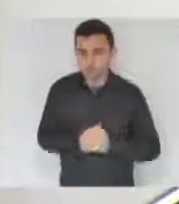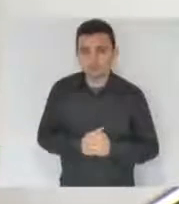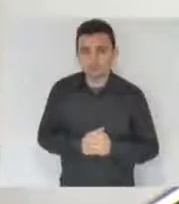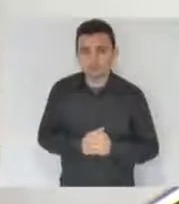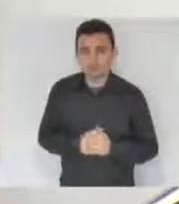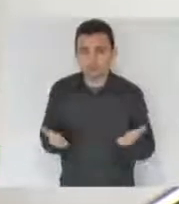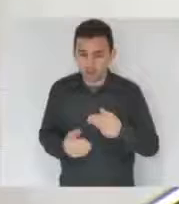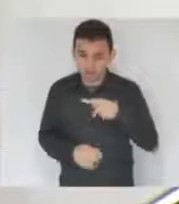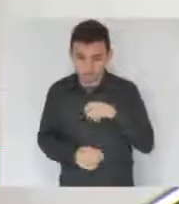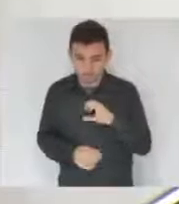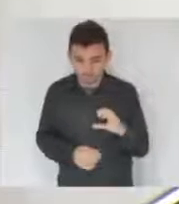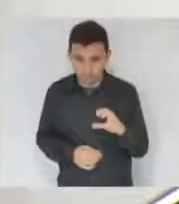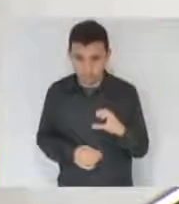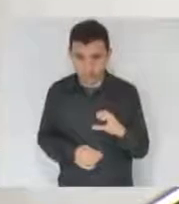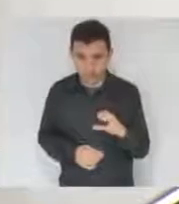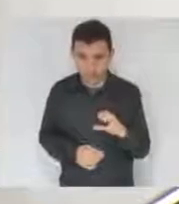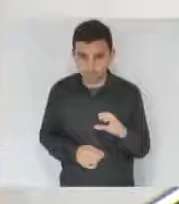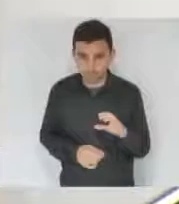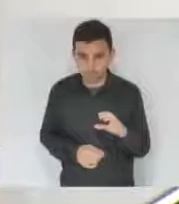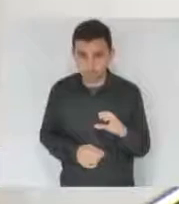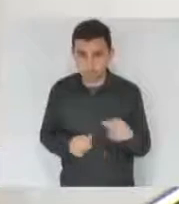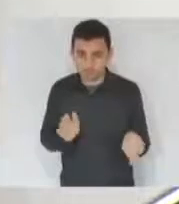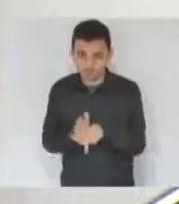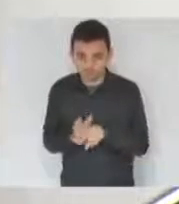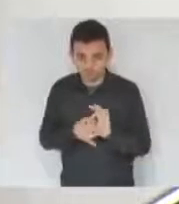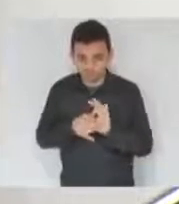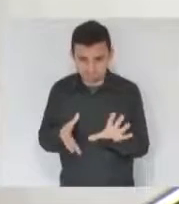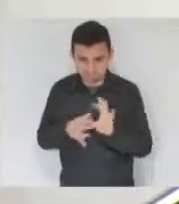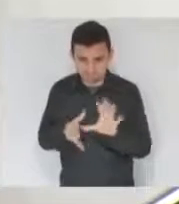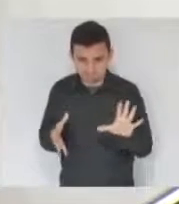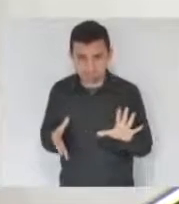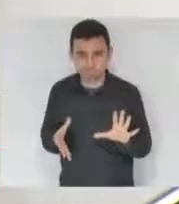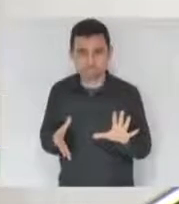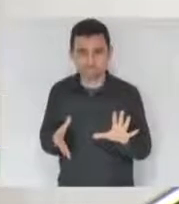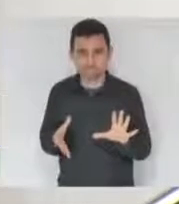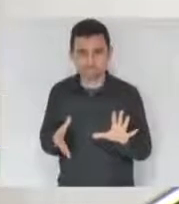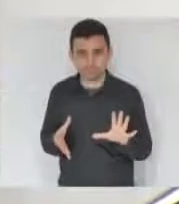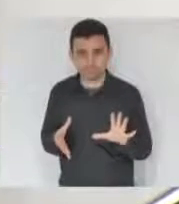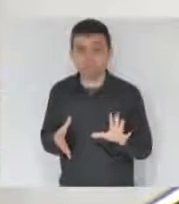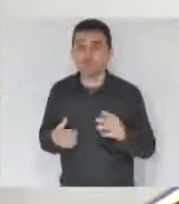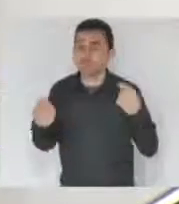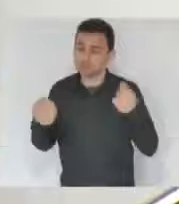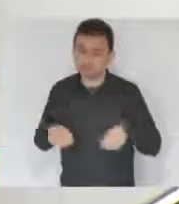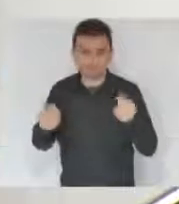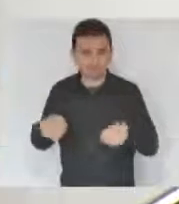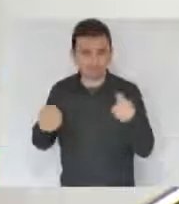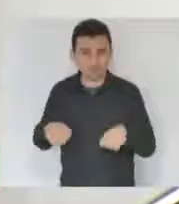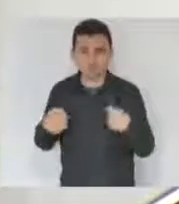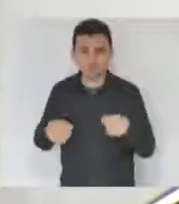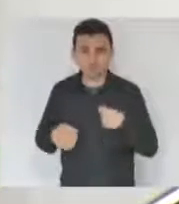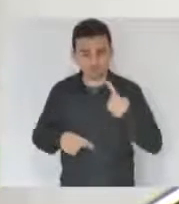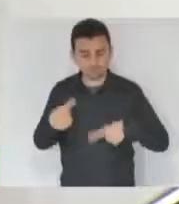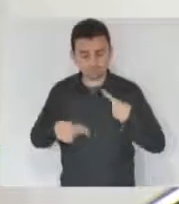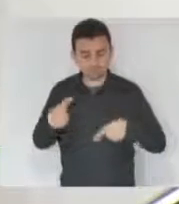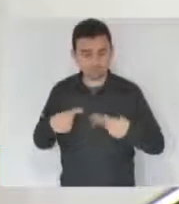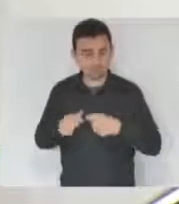Essa PEC, com as concessões terem que ser debatidas aqui na Assembleia, talvez possam